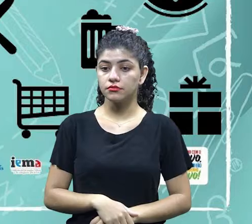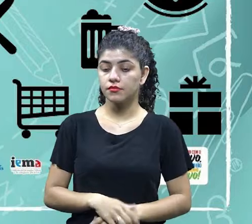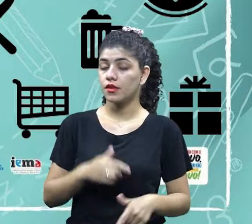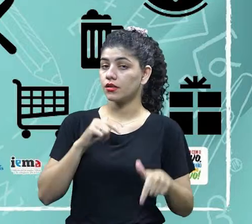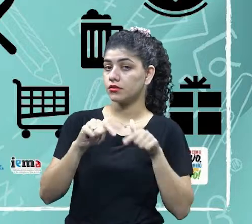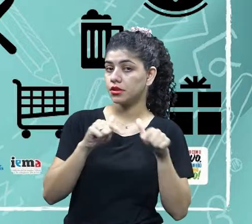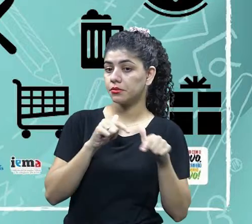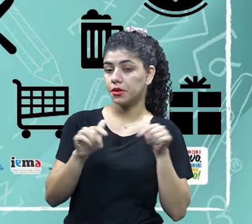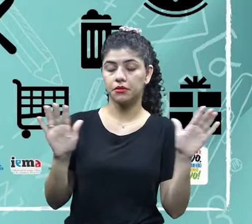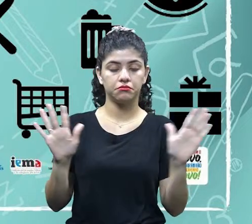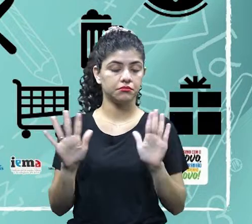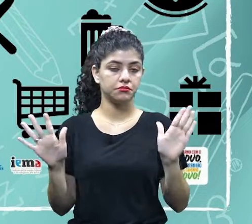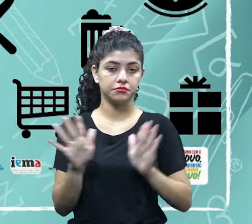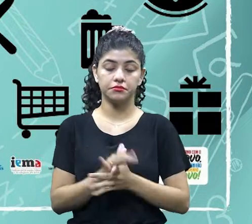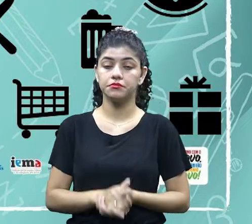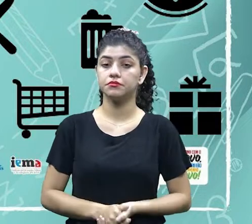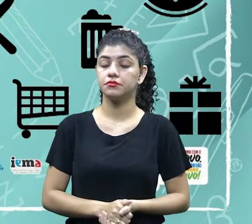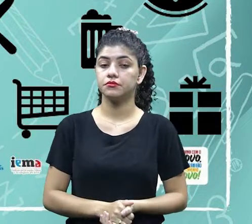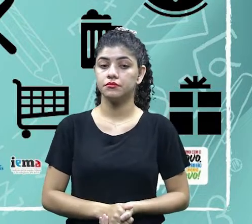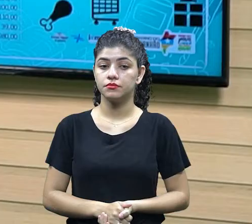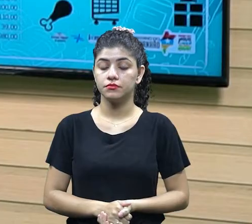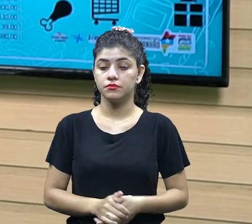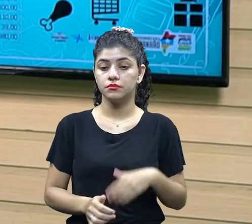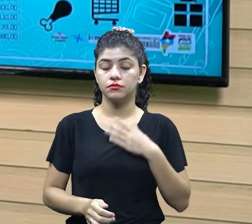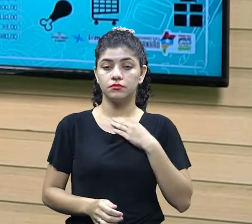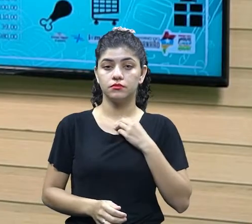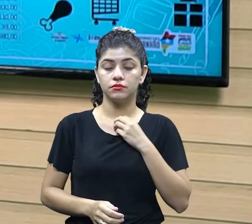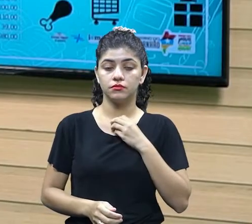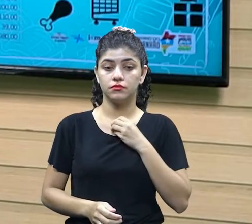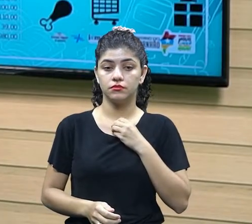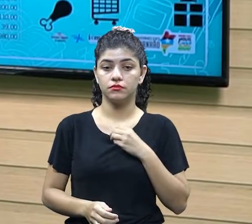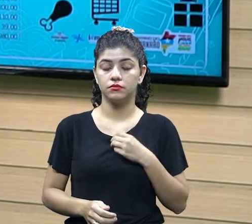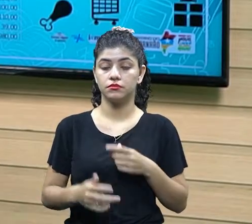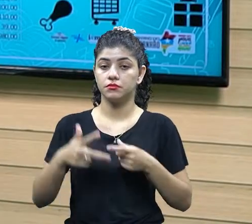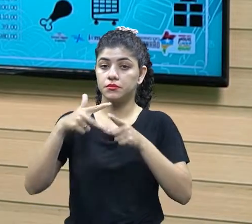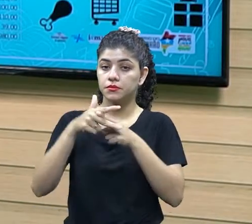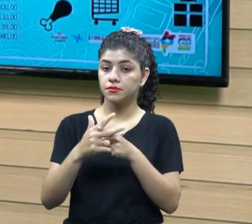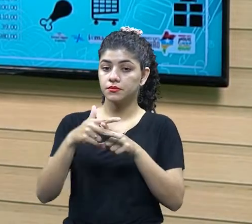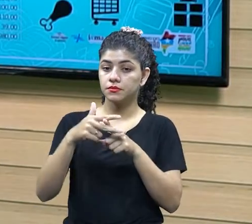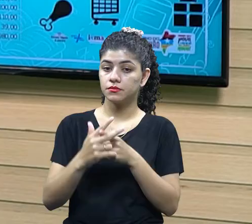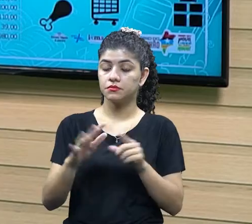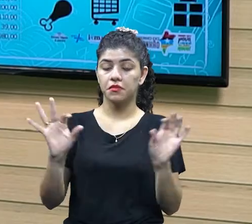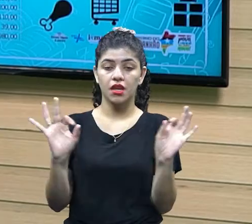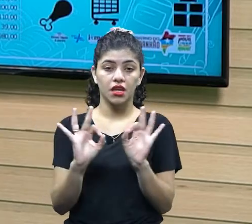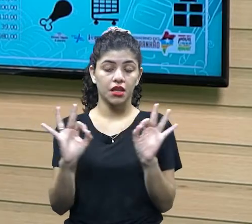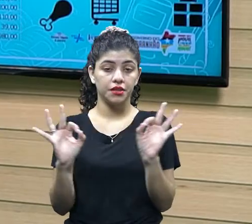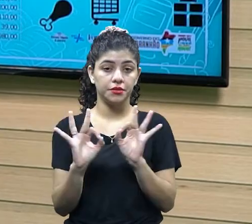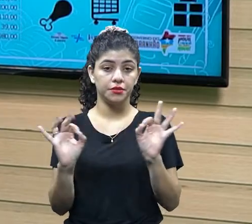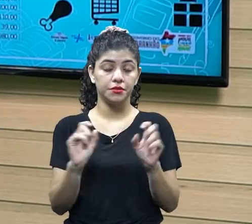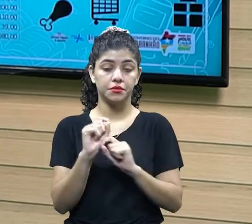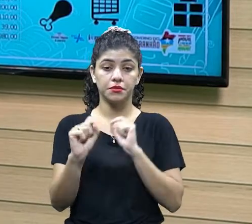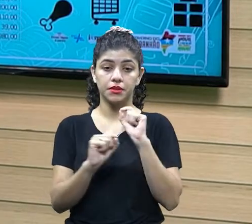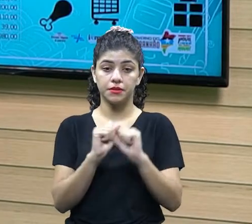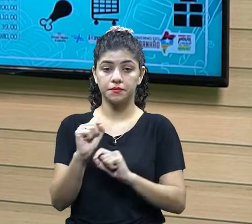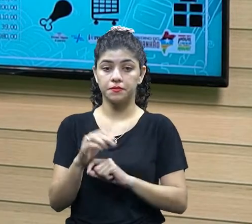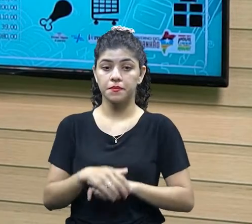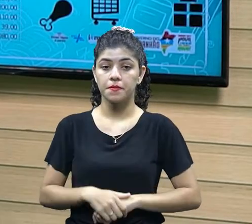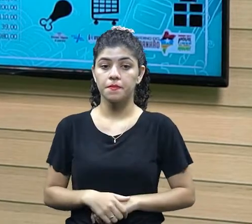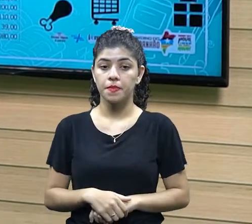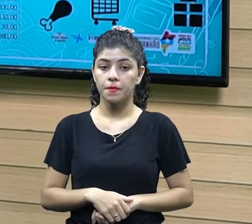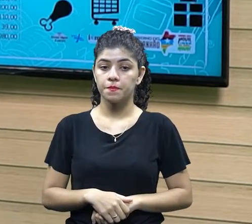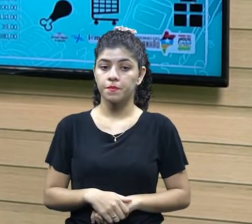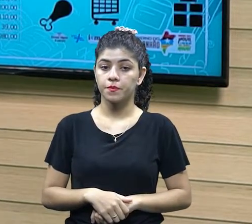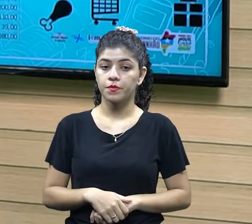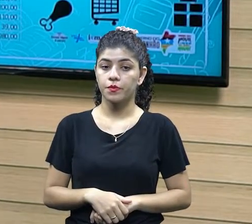sua prestação de serviço, à sua mão de obra, certo? No caso, ele é mecânico, nenhum desses itens aqui